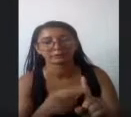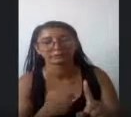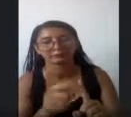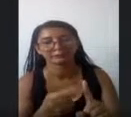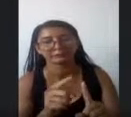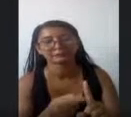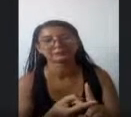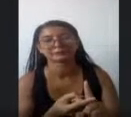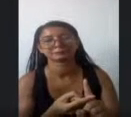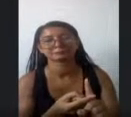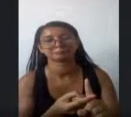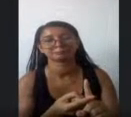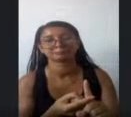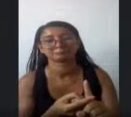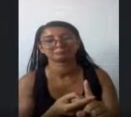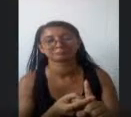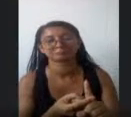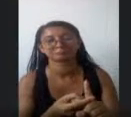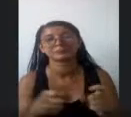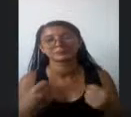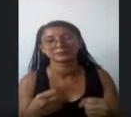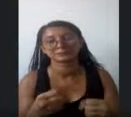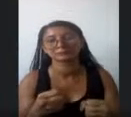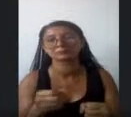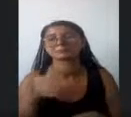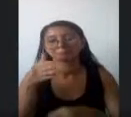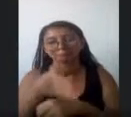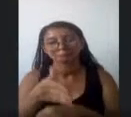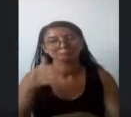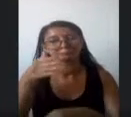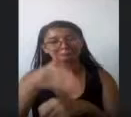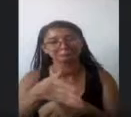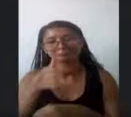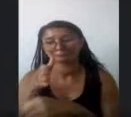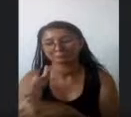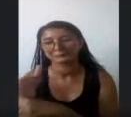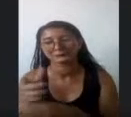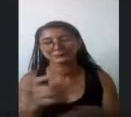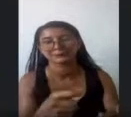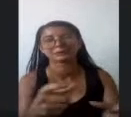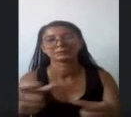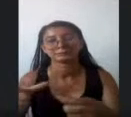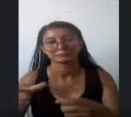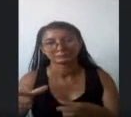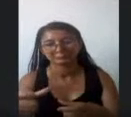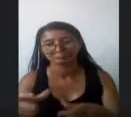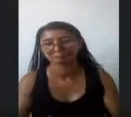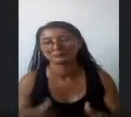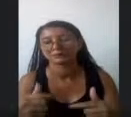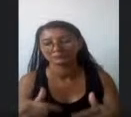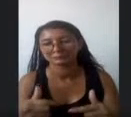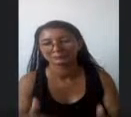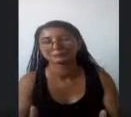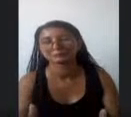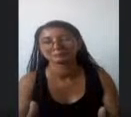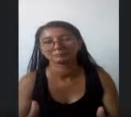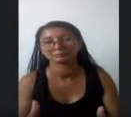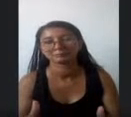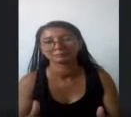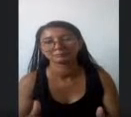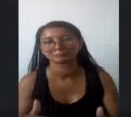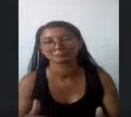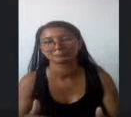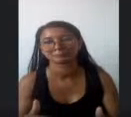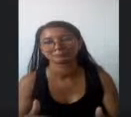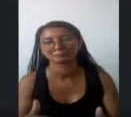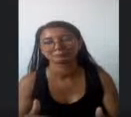justamente aonde está a epidemia. Então, assim, eu vinha com essa ideia de desafio